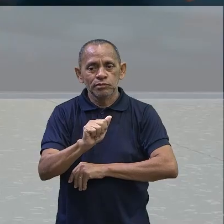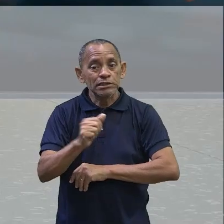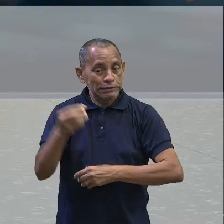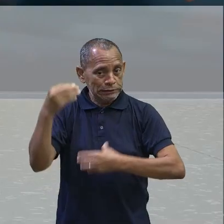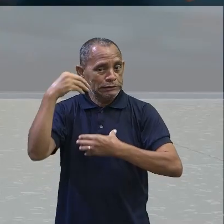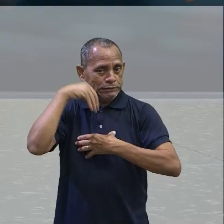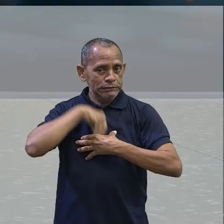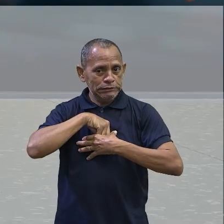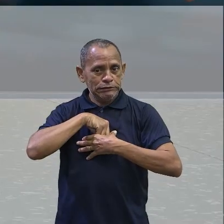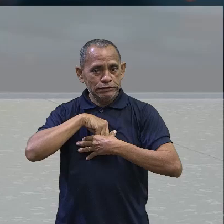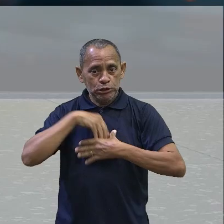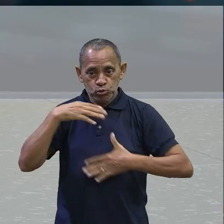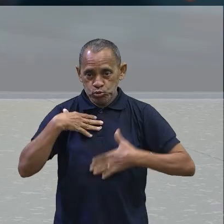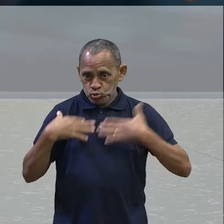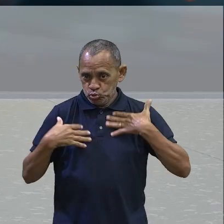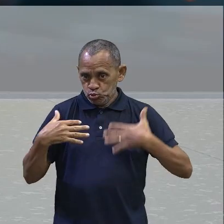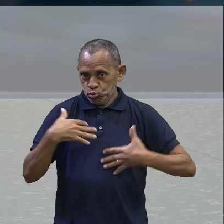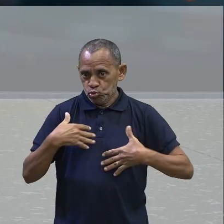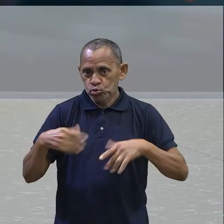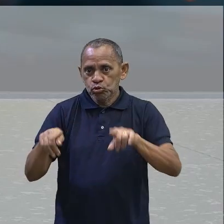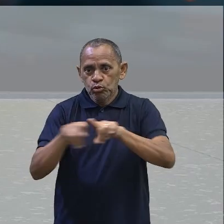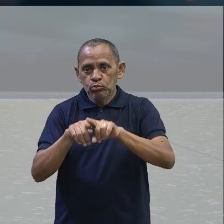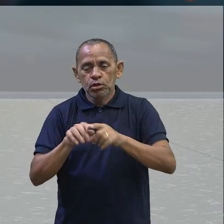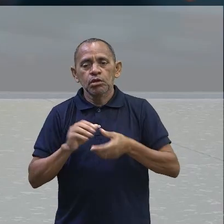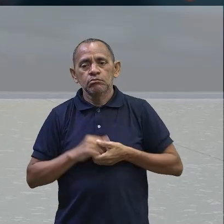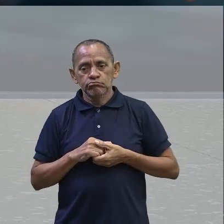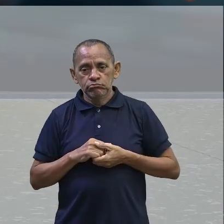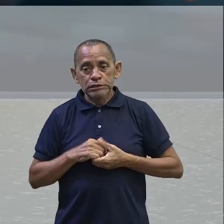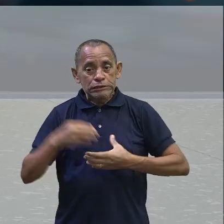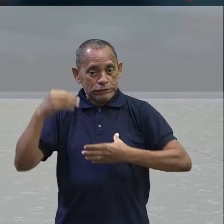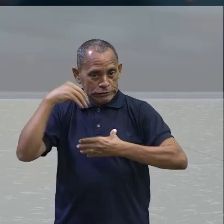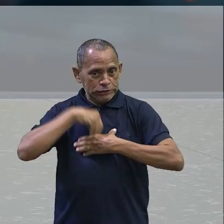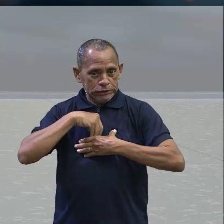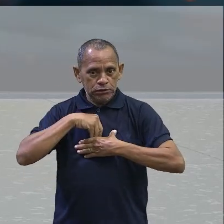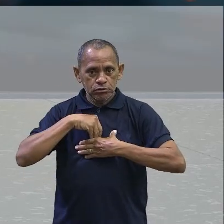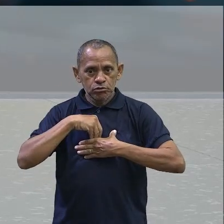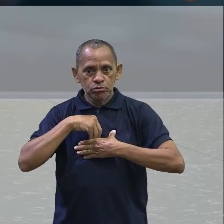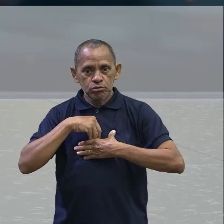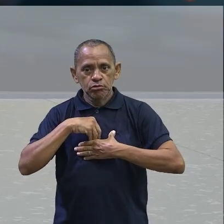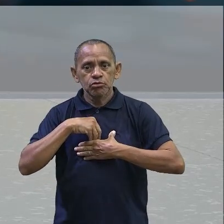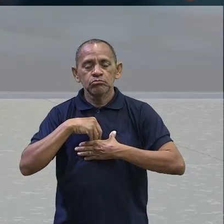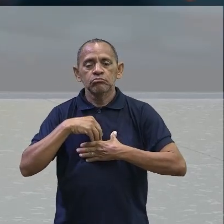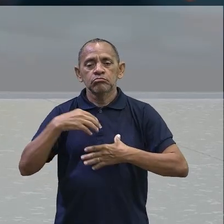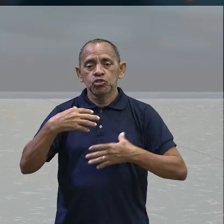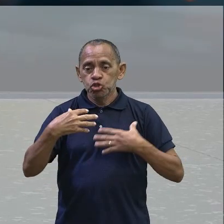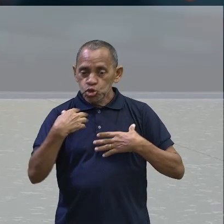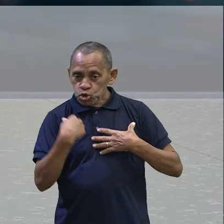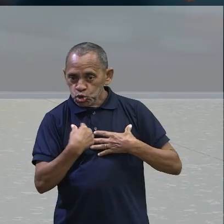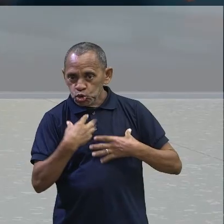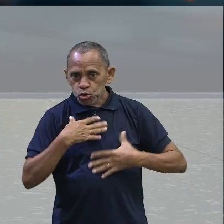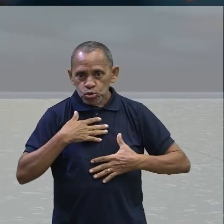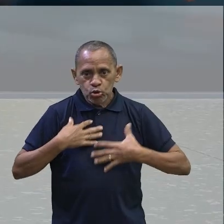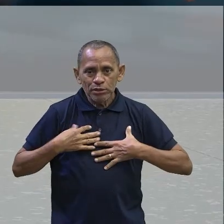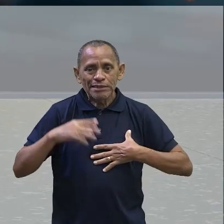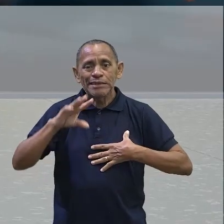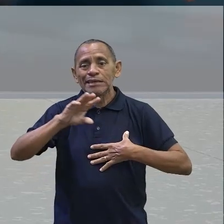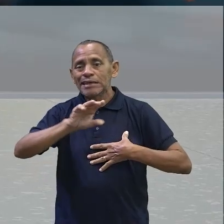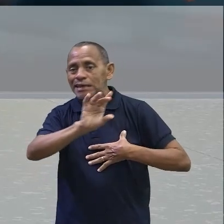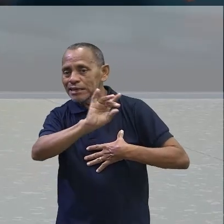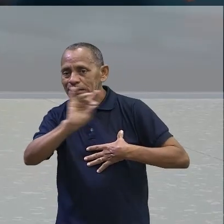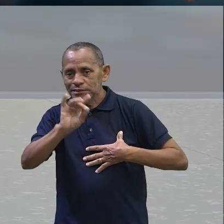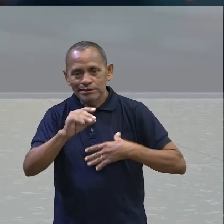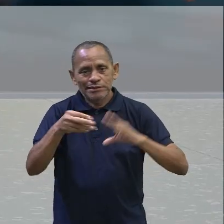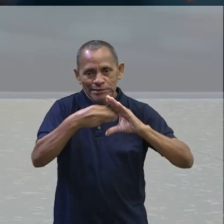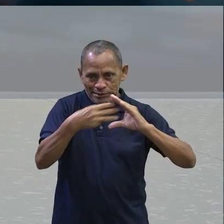corpo. E isso está no nosso organismo, né? Cada célula que compõe o nosso corpo e de todos